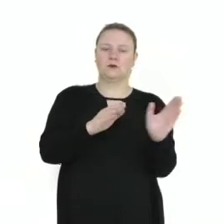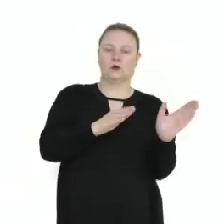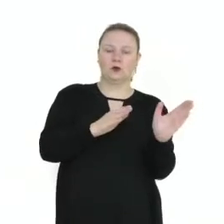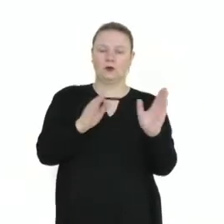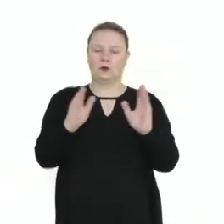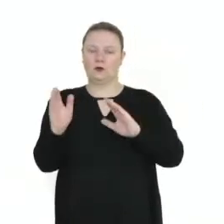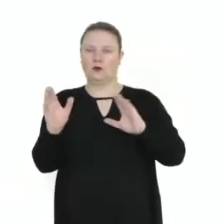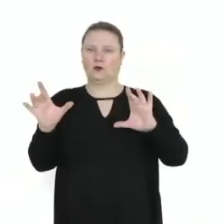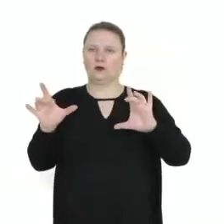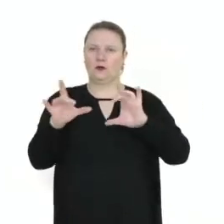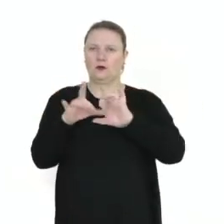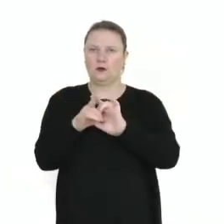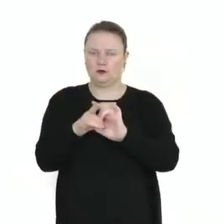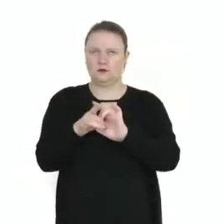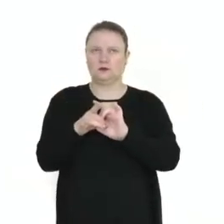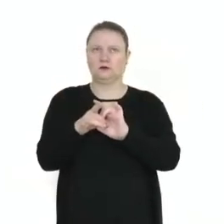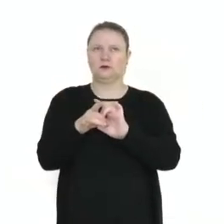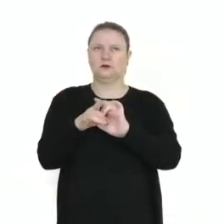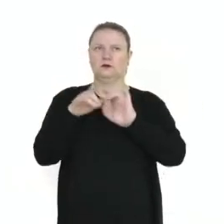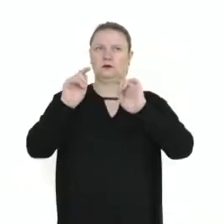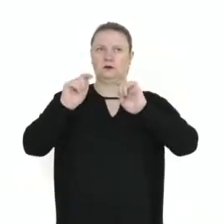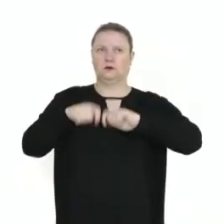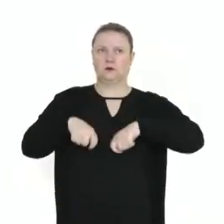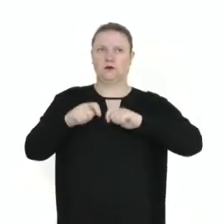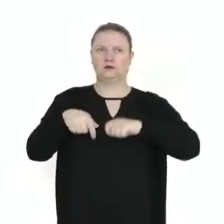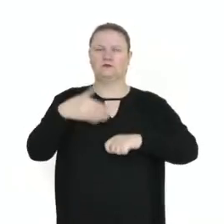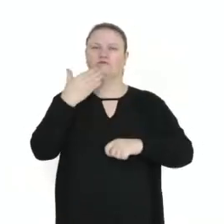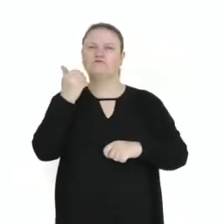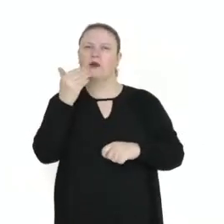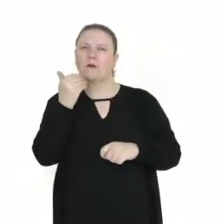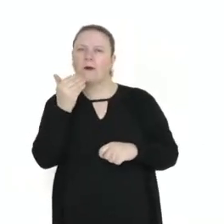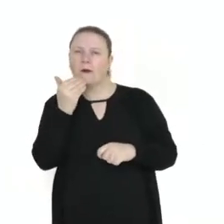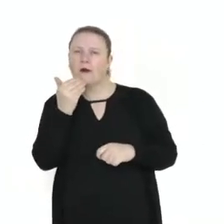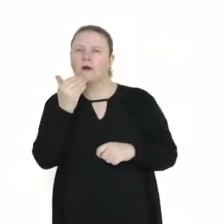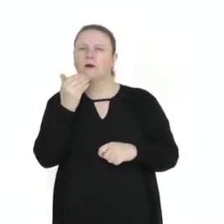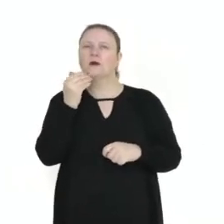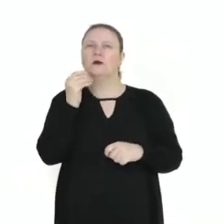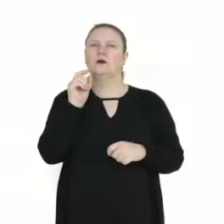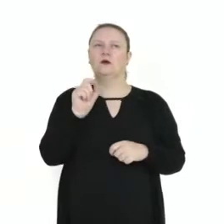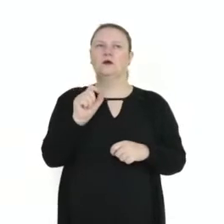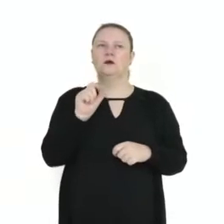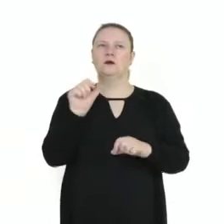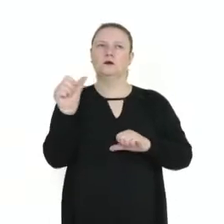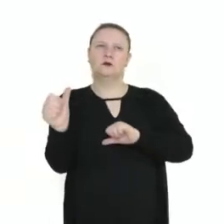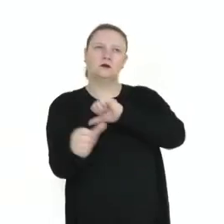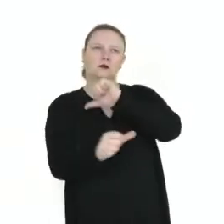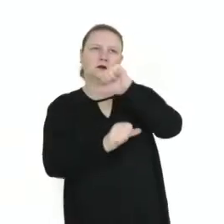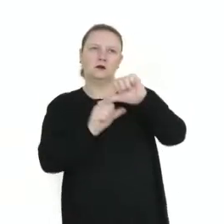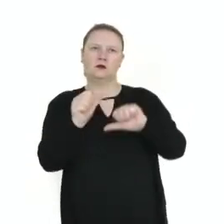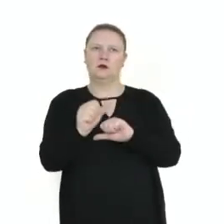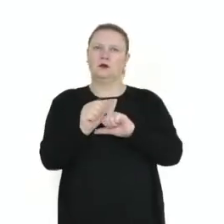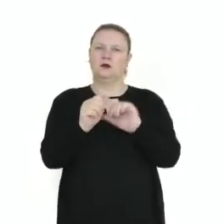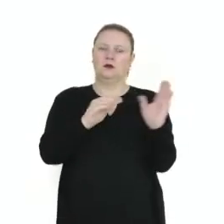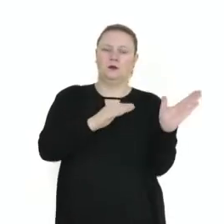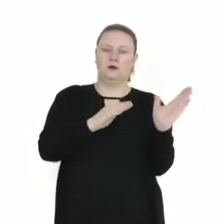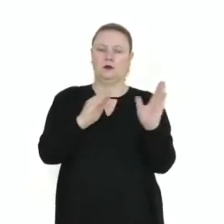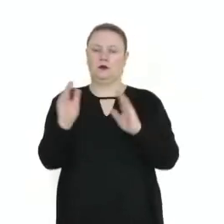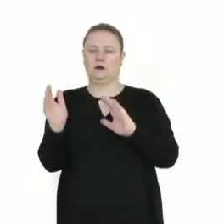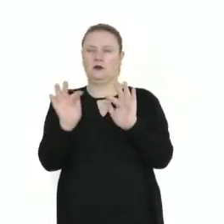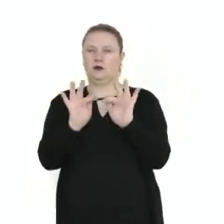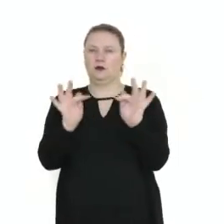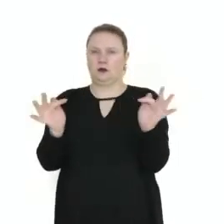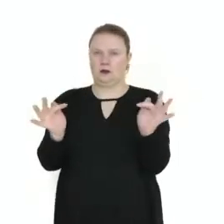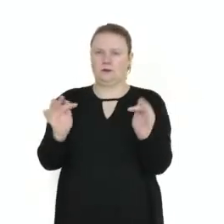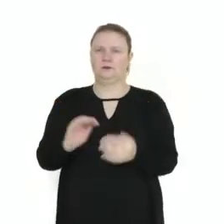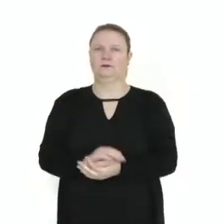por coordenação, as orações elas podem ser facilmente fragmentadas, transformando essas orações em períodos simples.